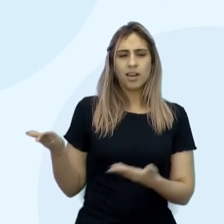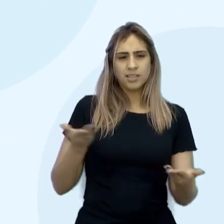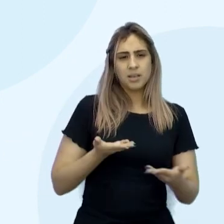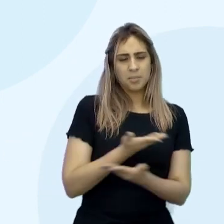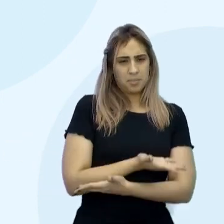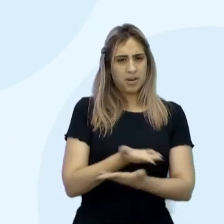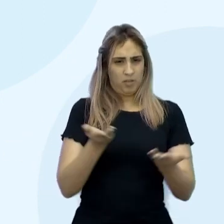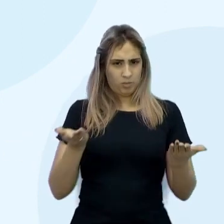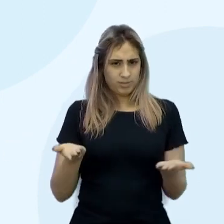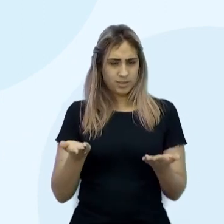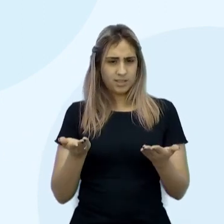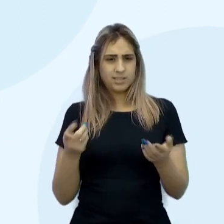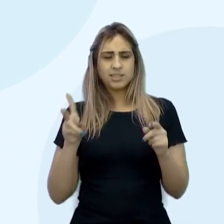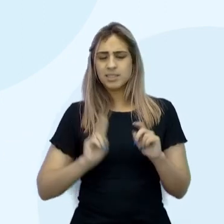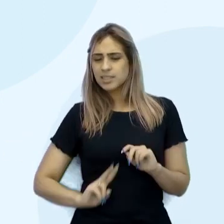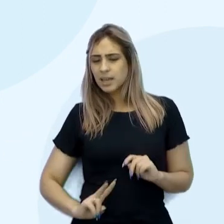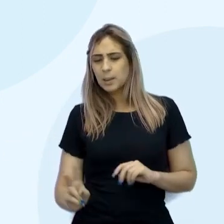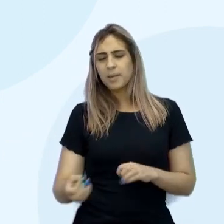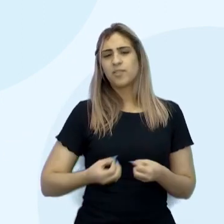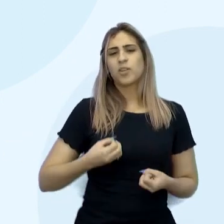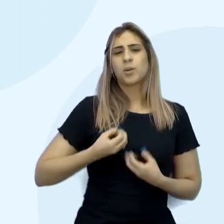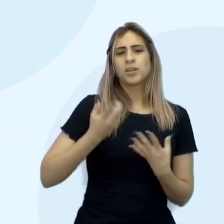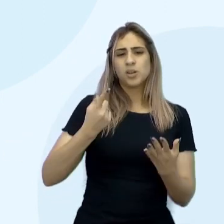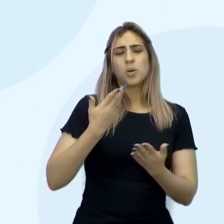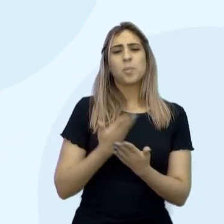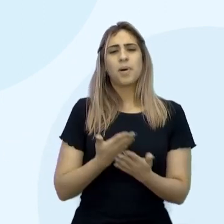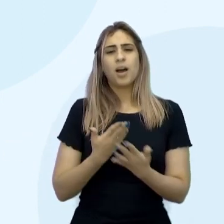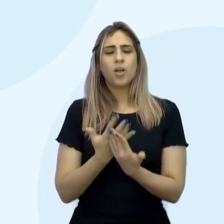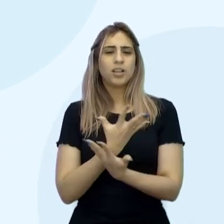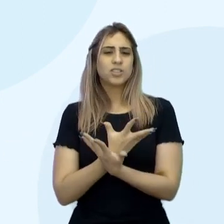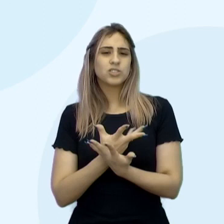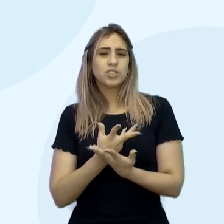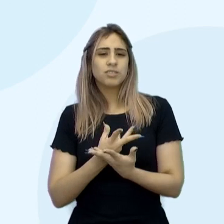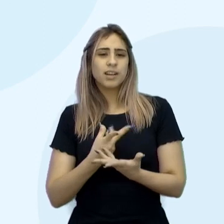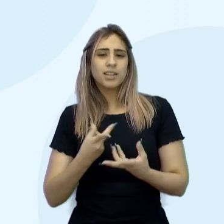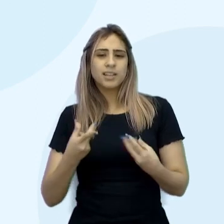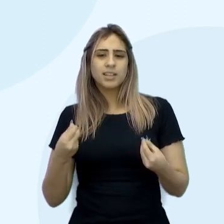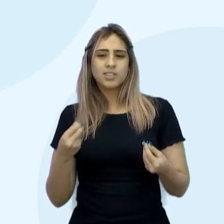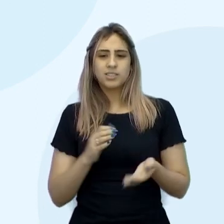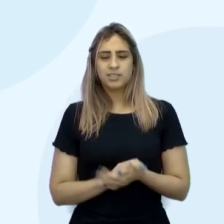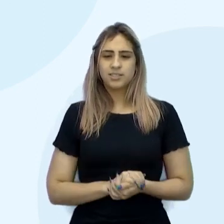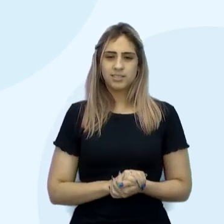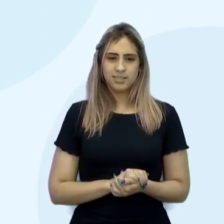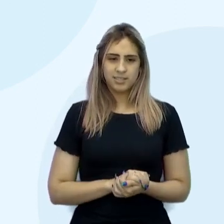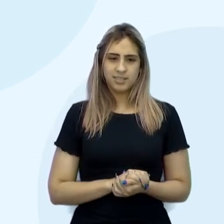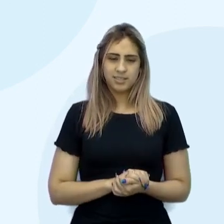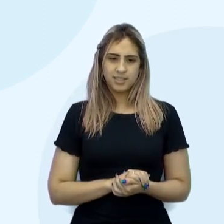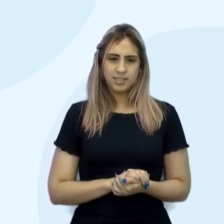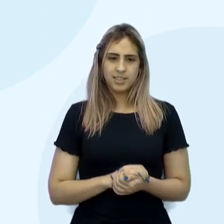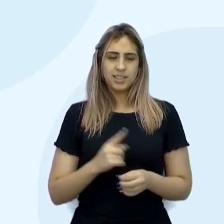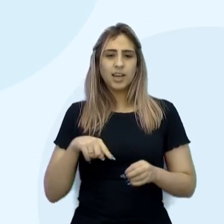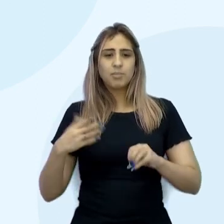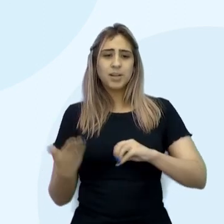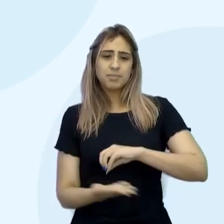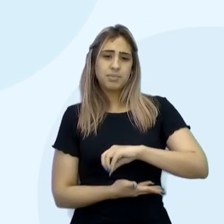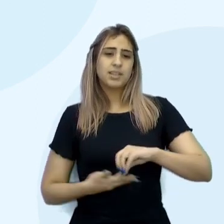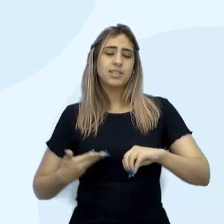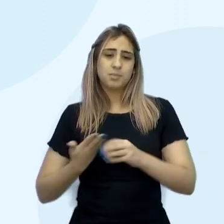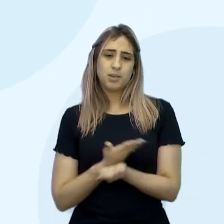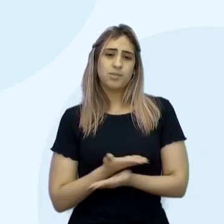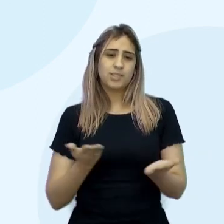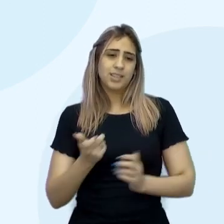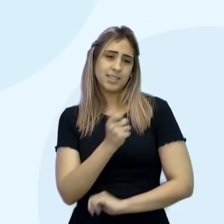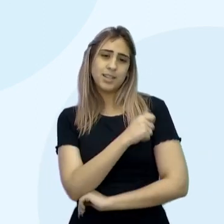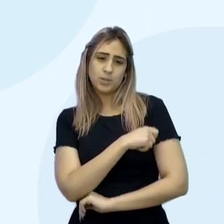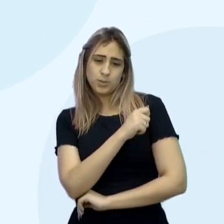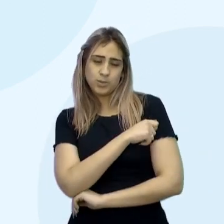sempre a informação, sempre uma aula de qualidade aí que ofereça para você base, para você ter um